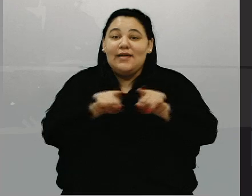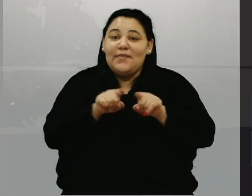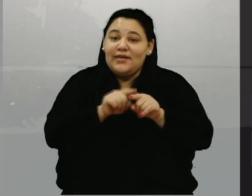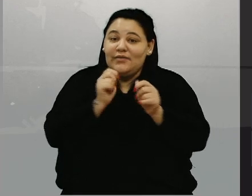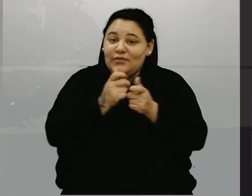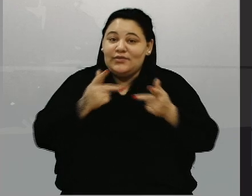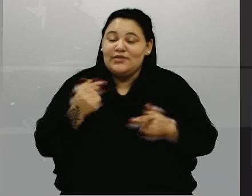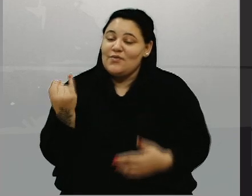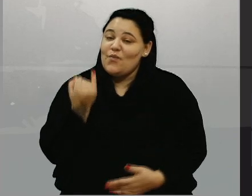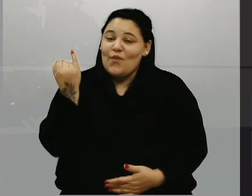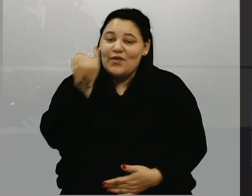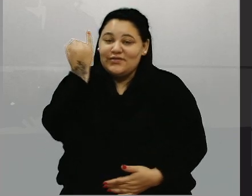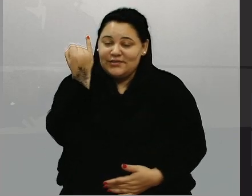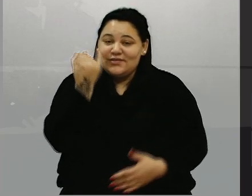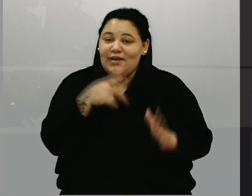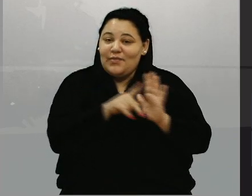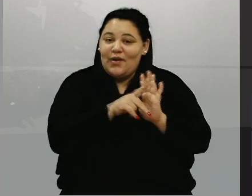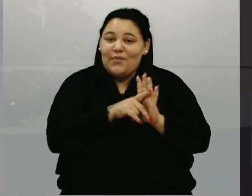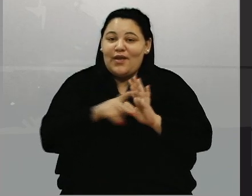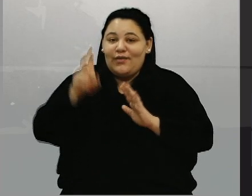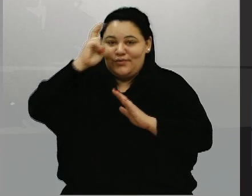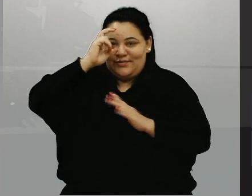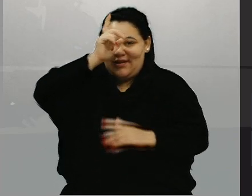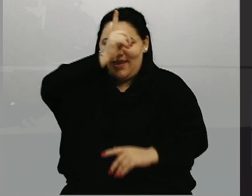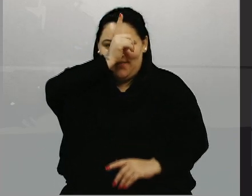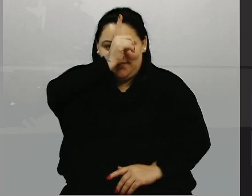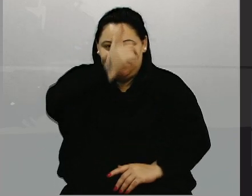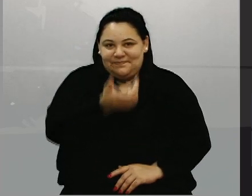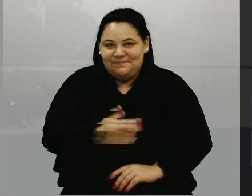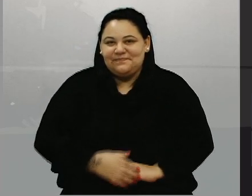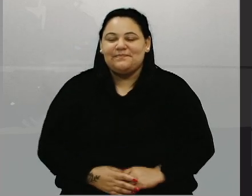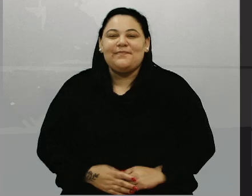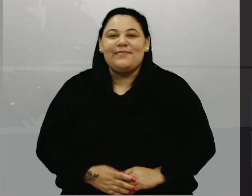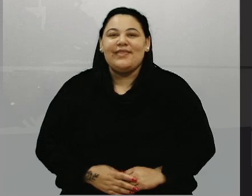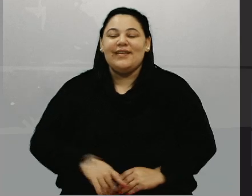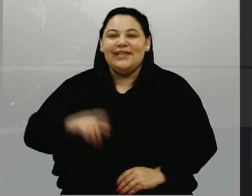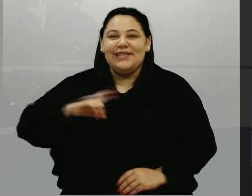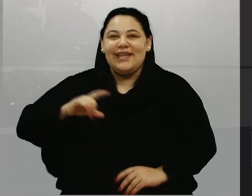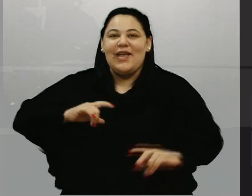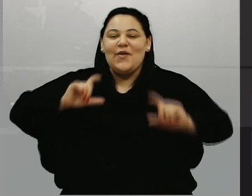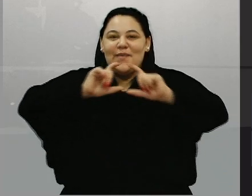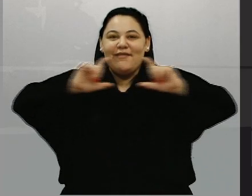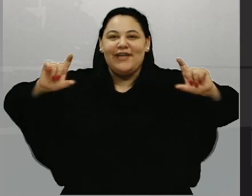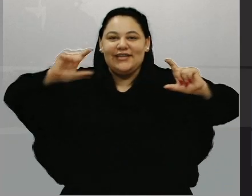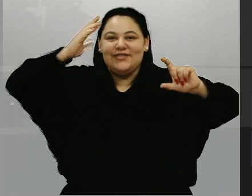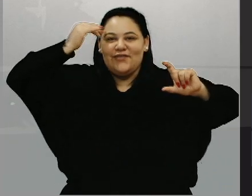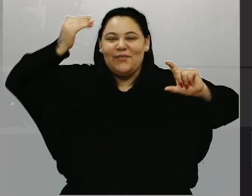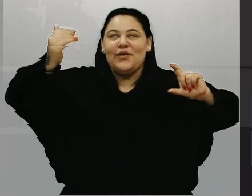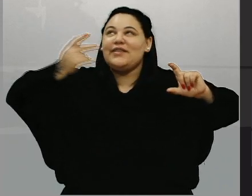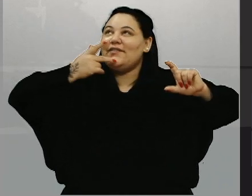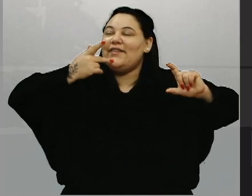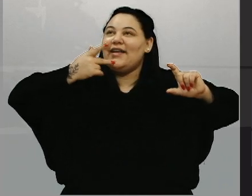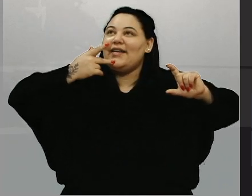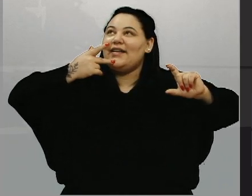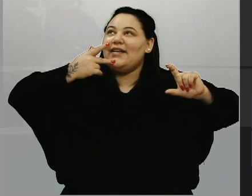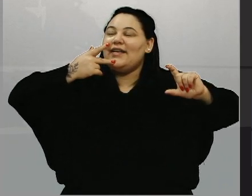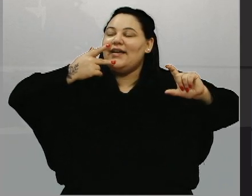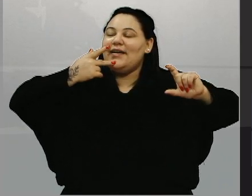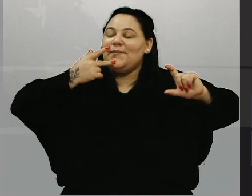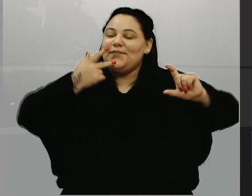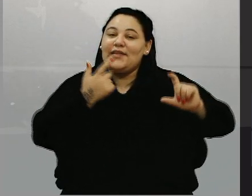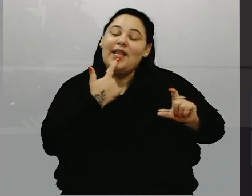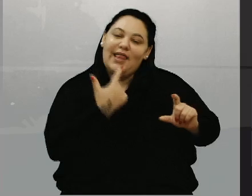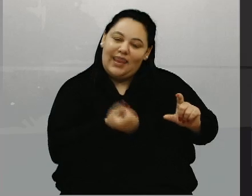elementos importantes da cultura alemã. Tem um ditado, né, alemão que se diz assim: Wo man singt,